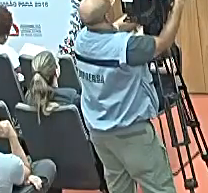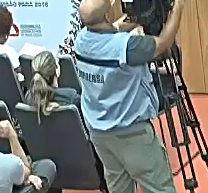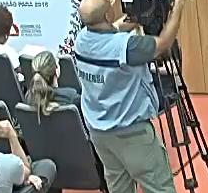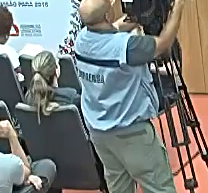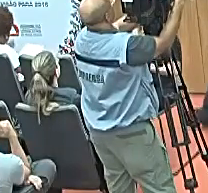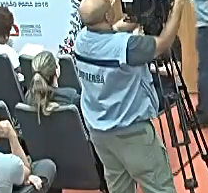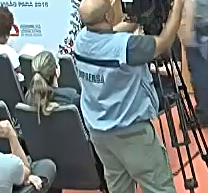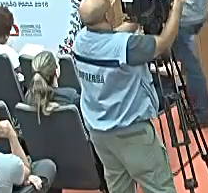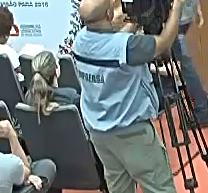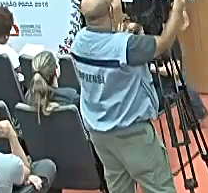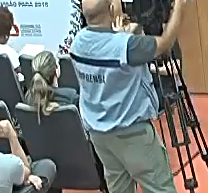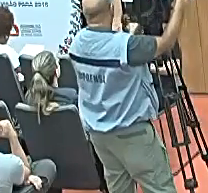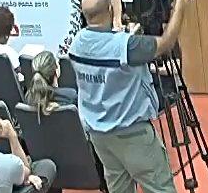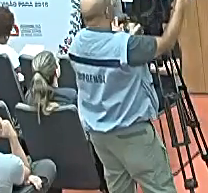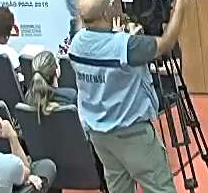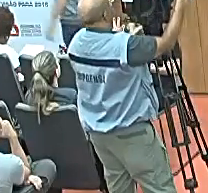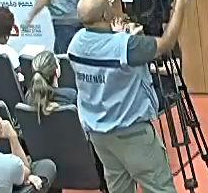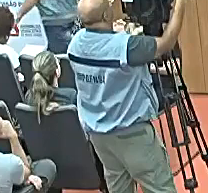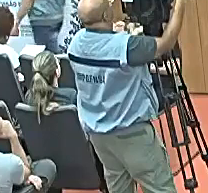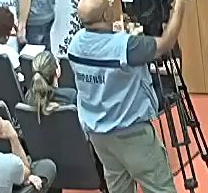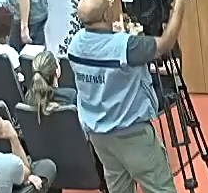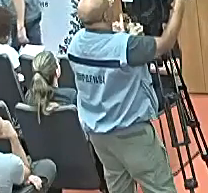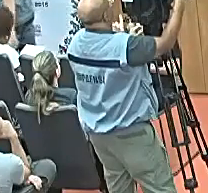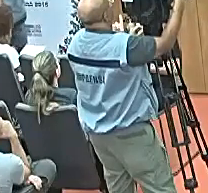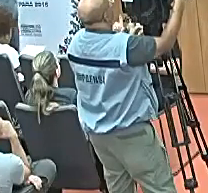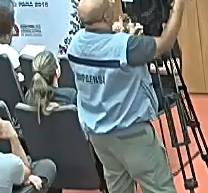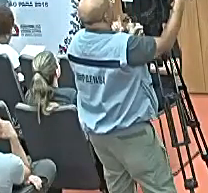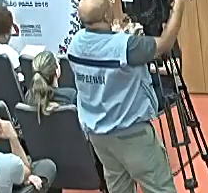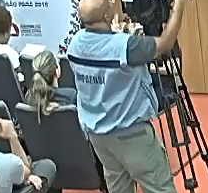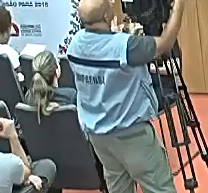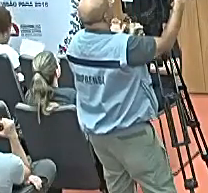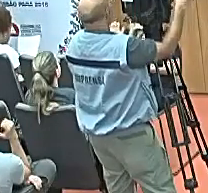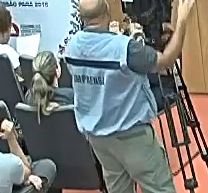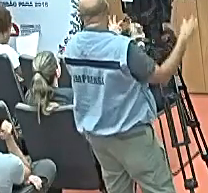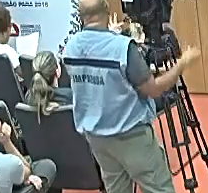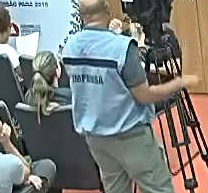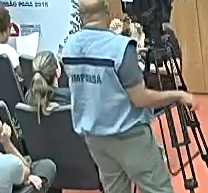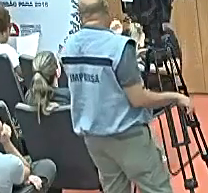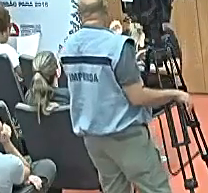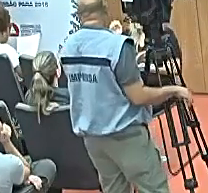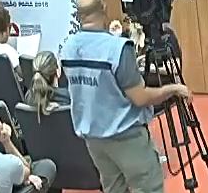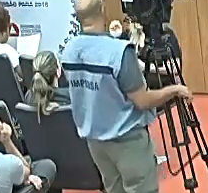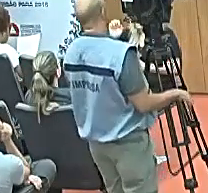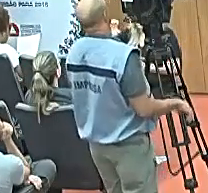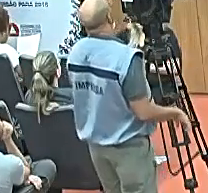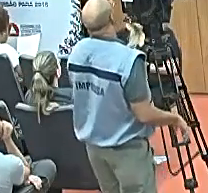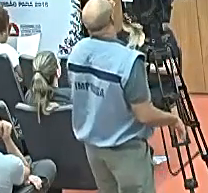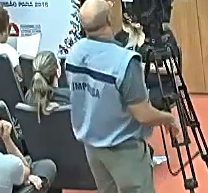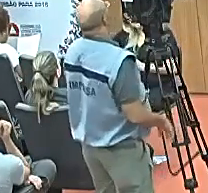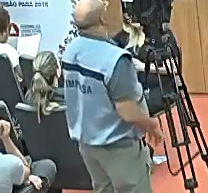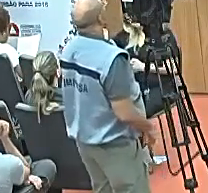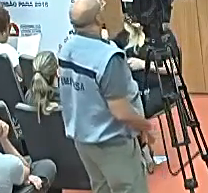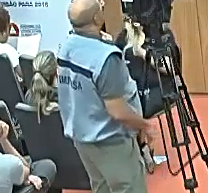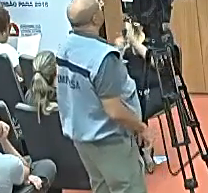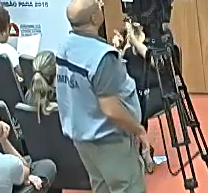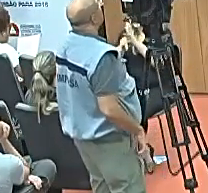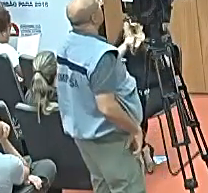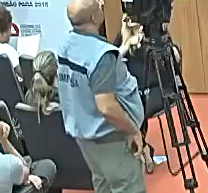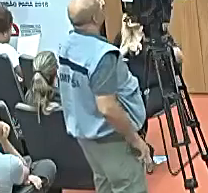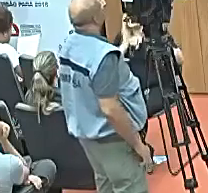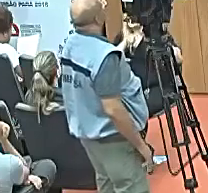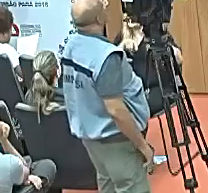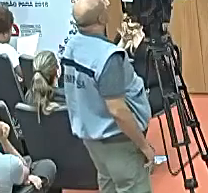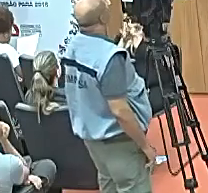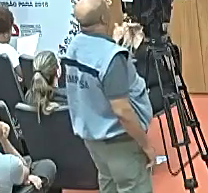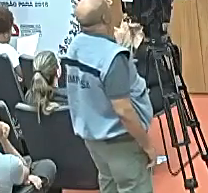federação que completou agora 50 anos e que tem contribuído muito e tudo aquilo que é pra